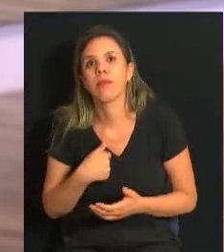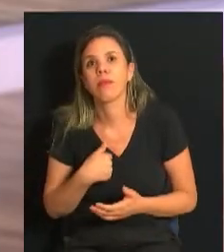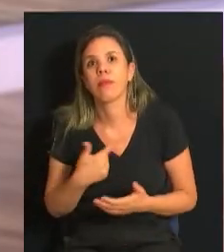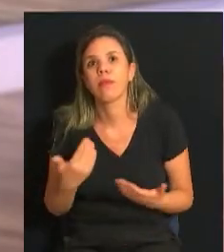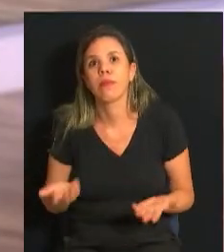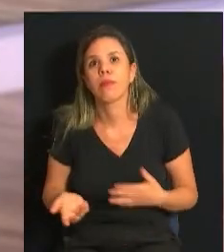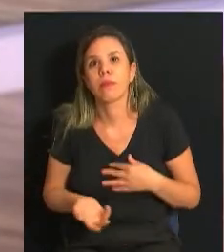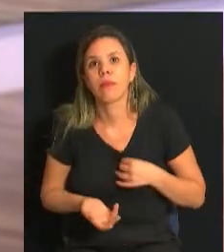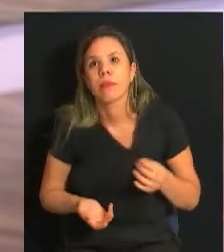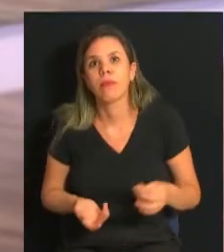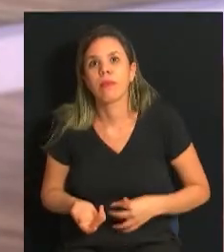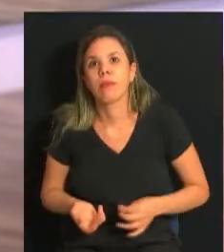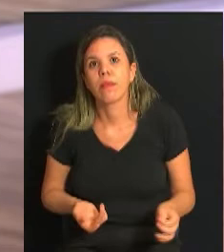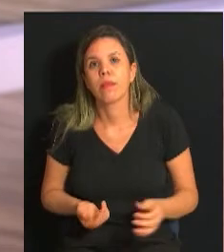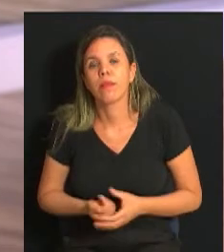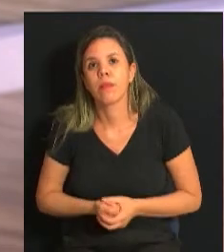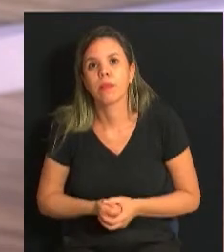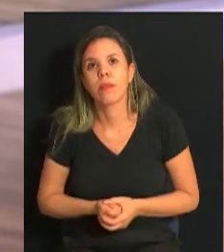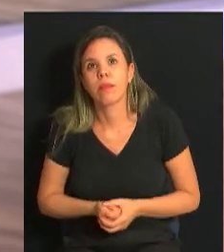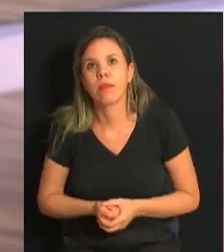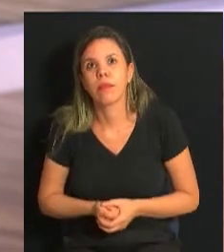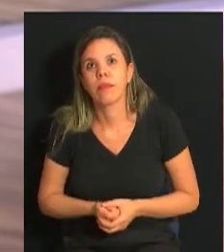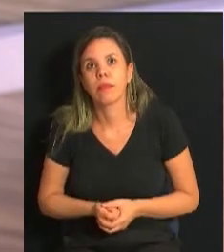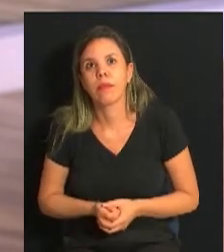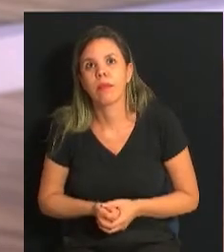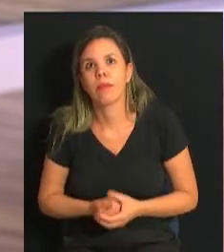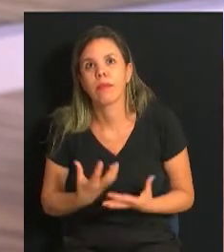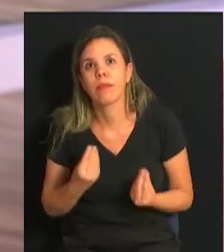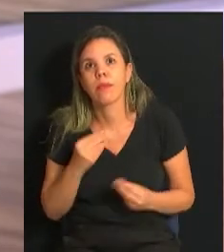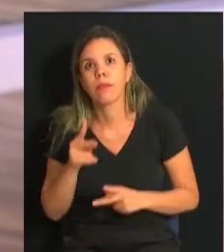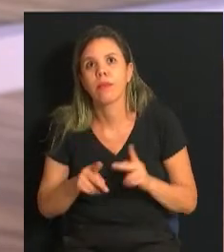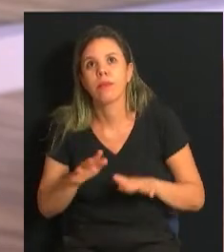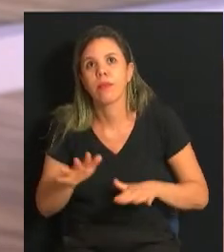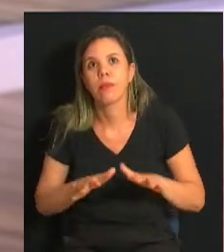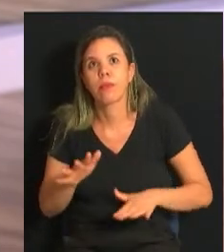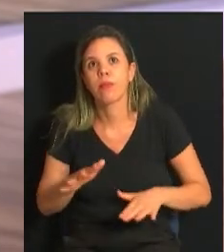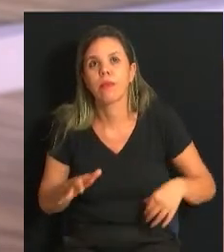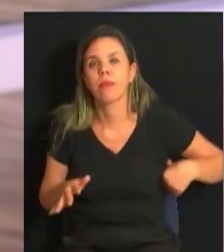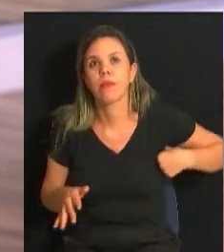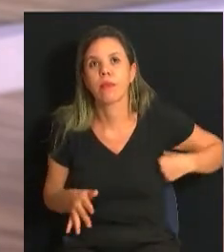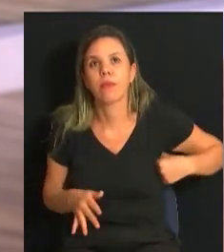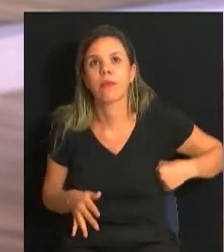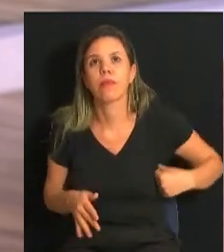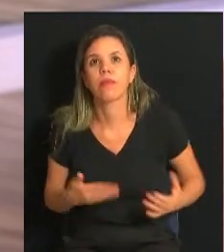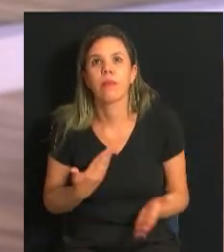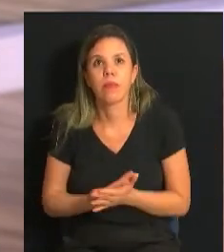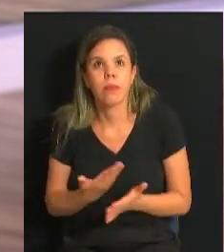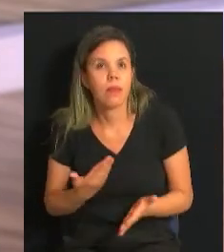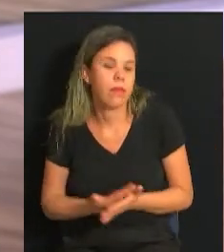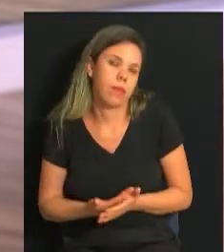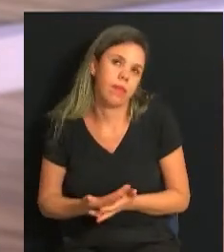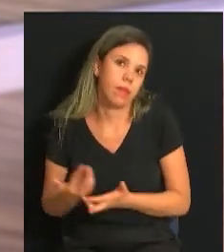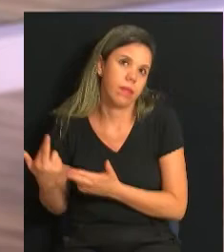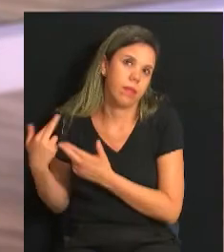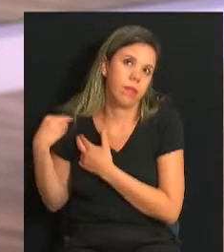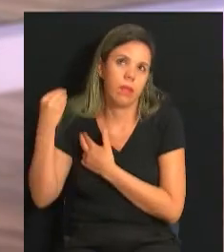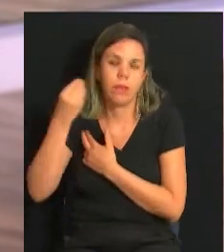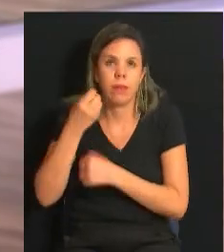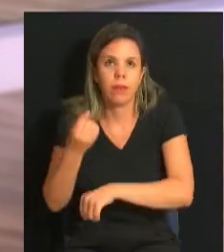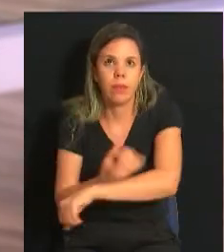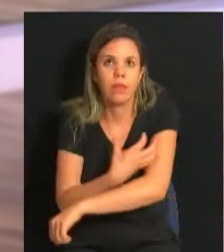é tem muita gente vem para aula de espanhol regando o algo